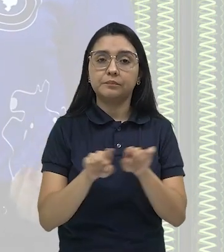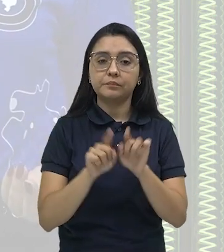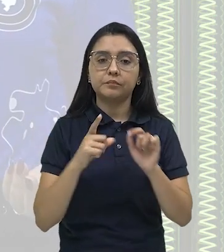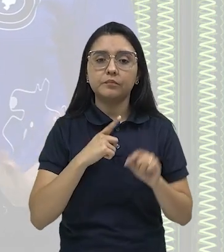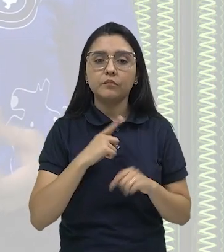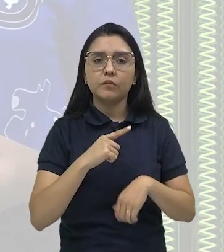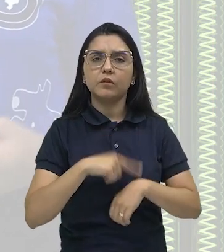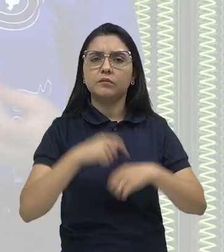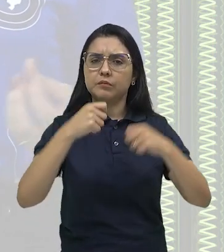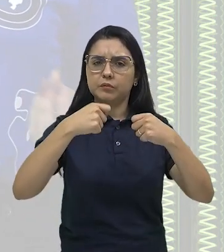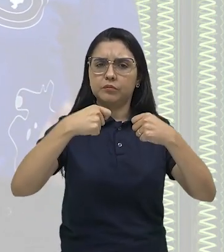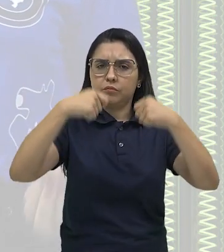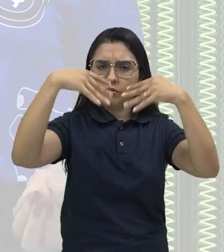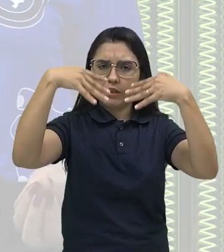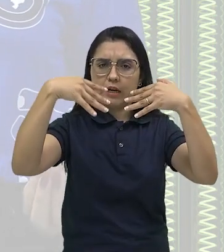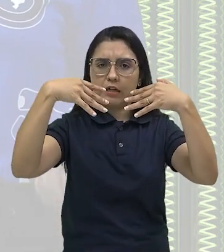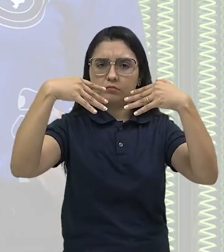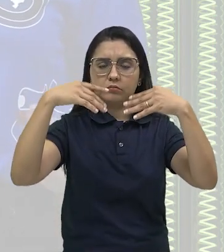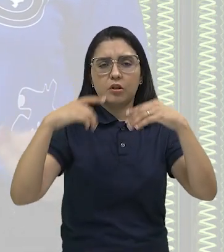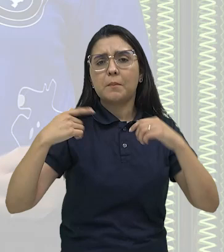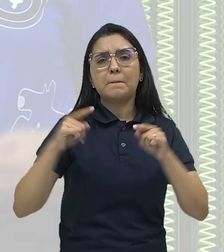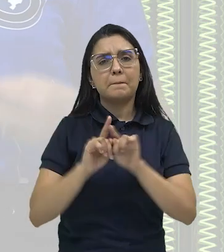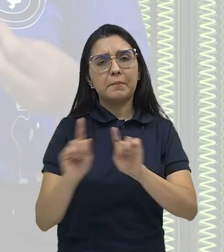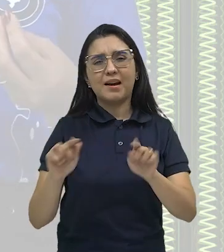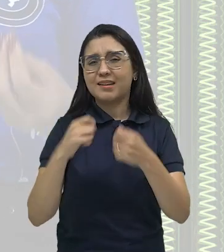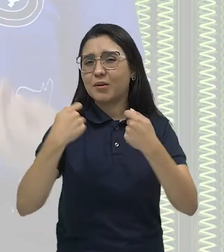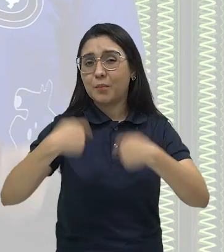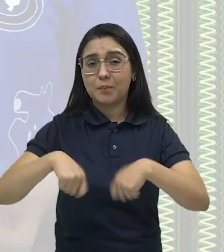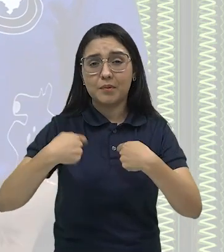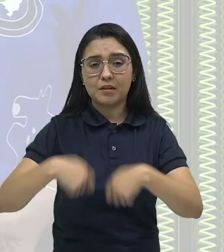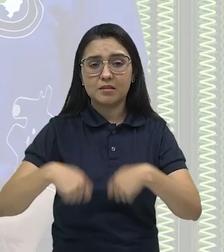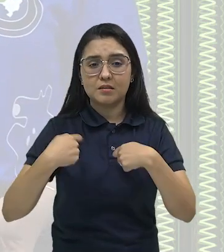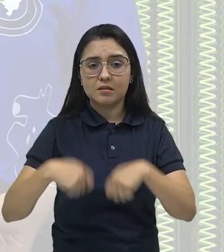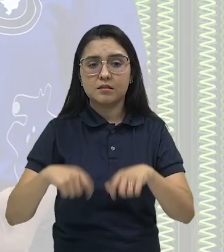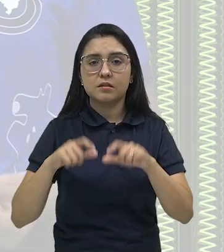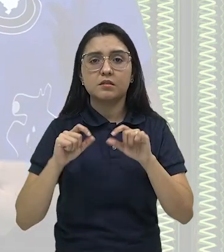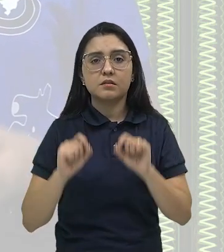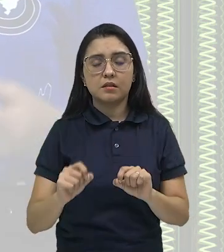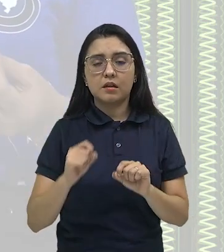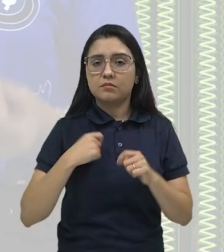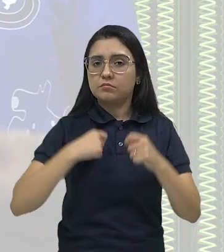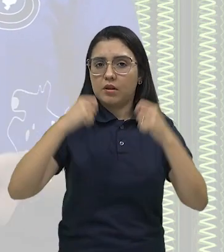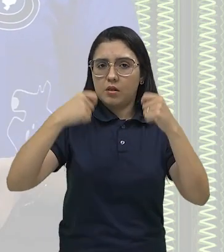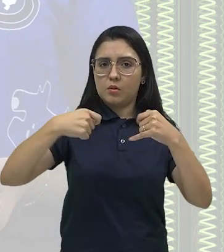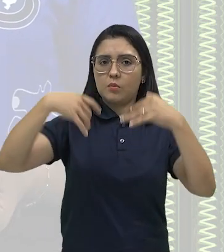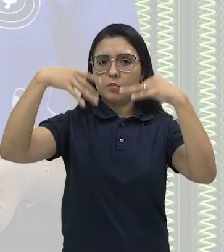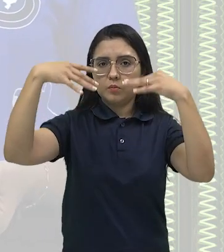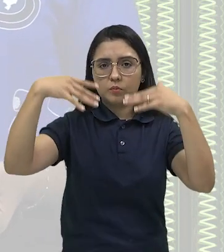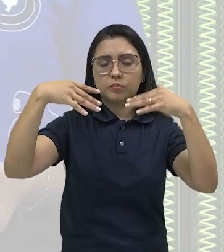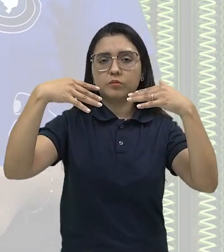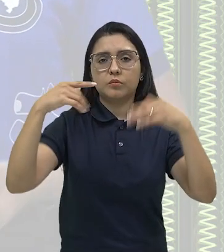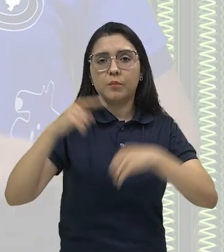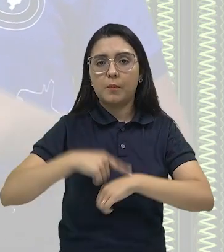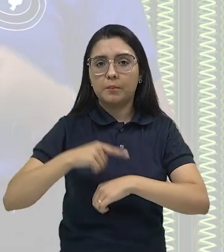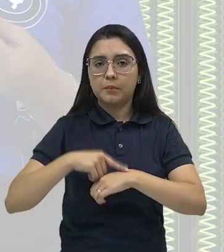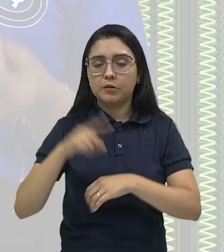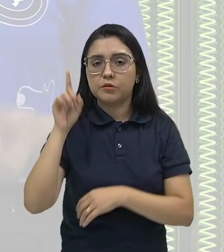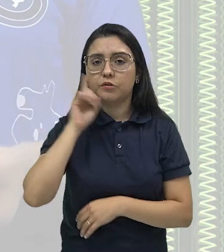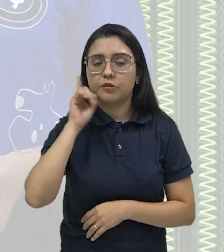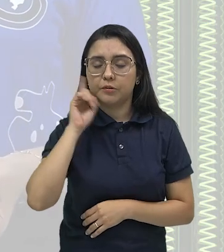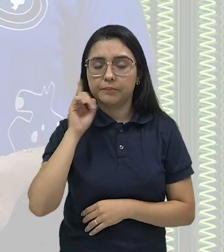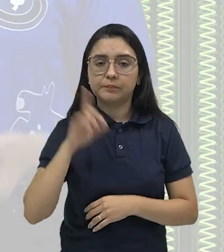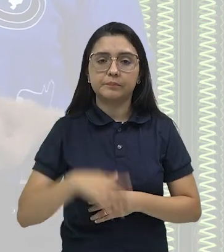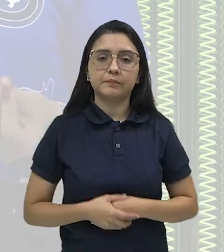uma lâmpada sem essa necessidade, você está desperdiçando essa energia elétrica que chega até a sua casa,